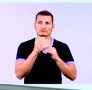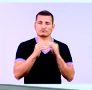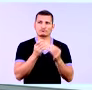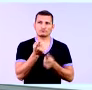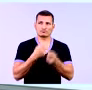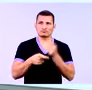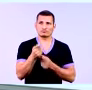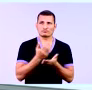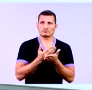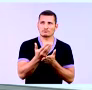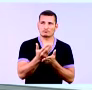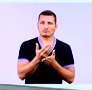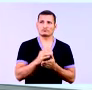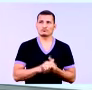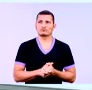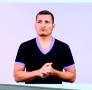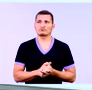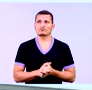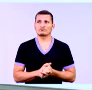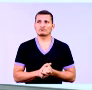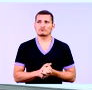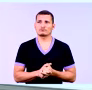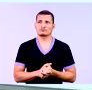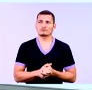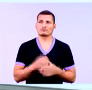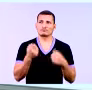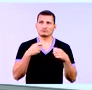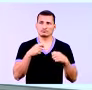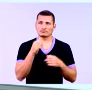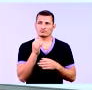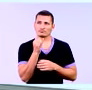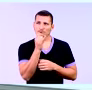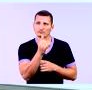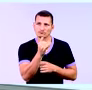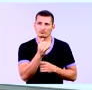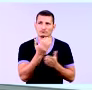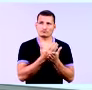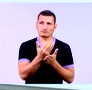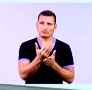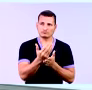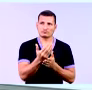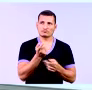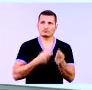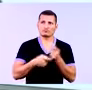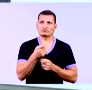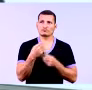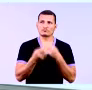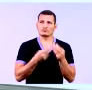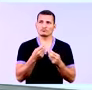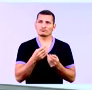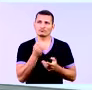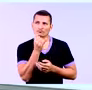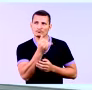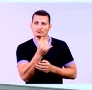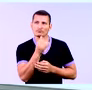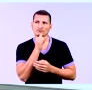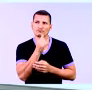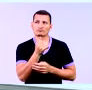Tá? Agora veja, eu preciso informar que começou a transação, né? Como é que eu faço para dizer que a transação